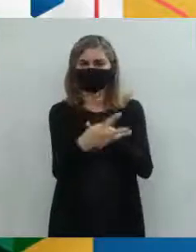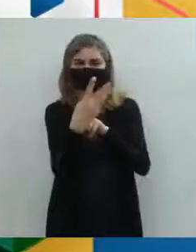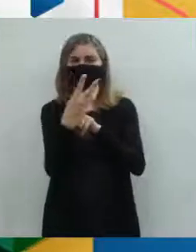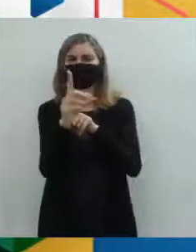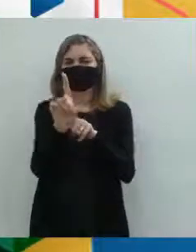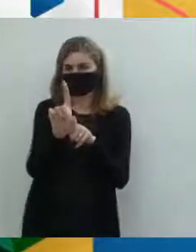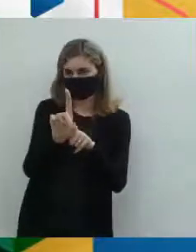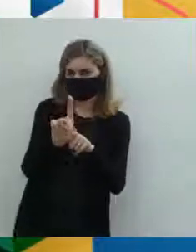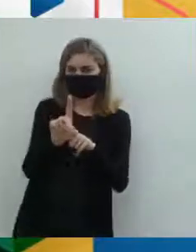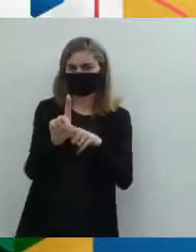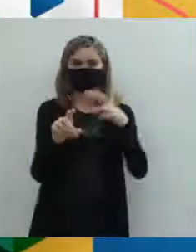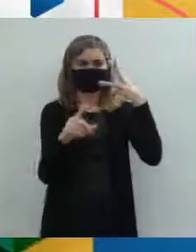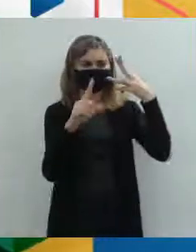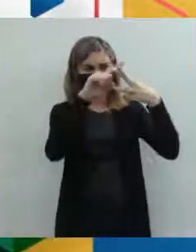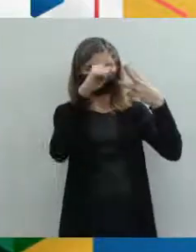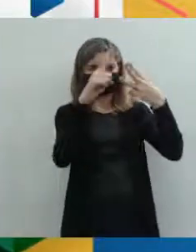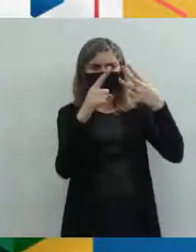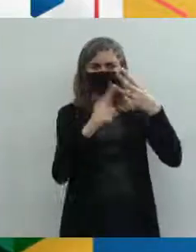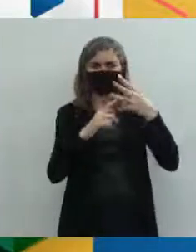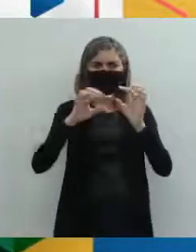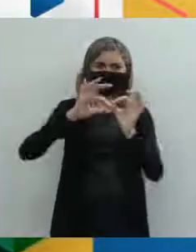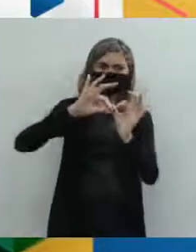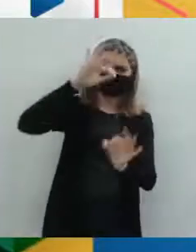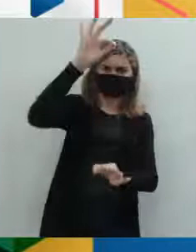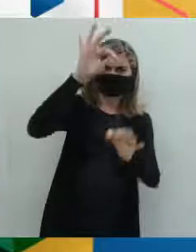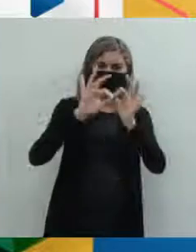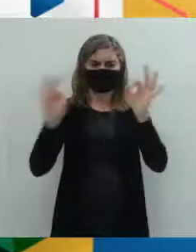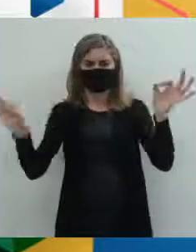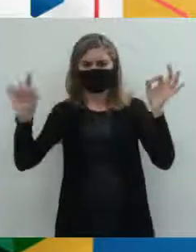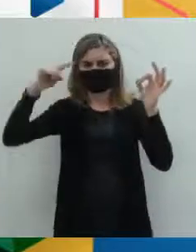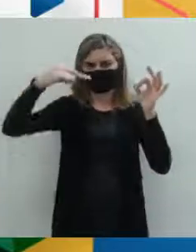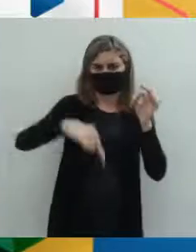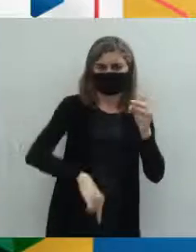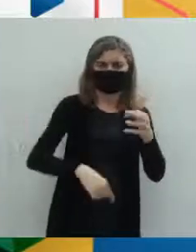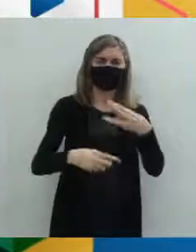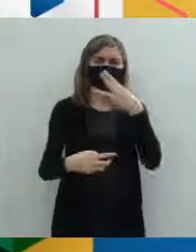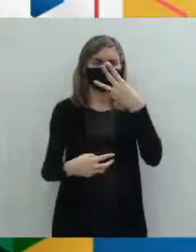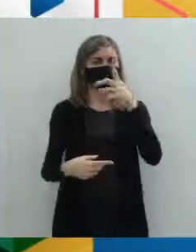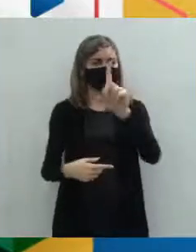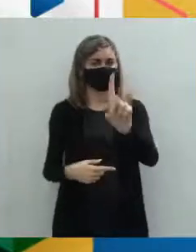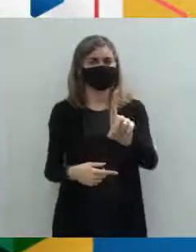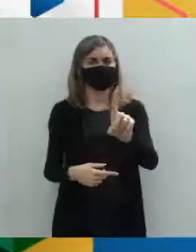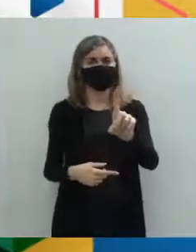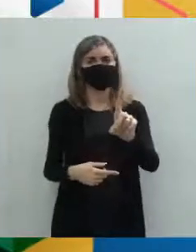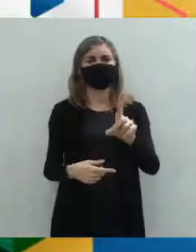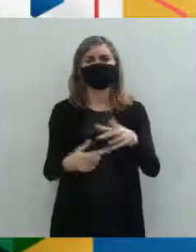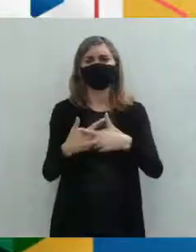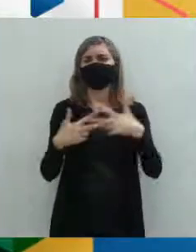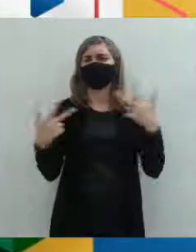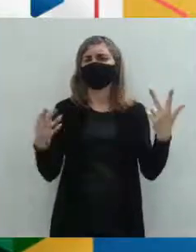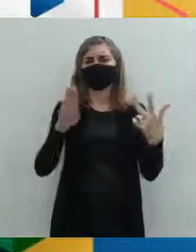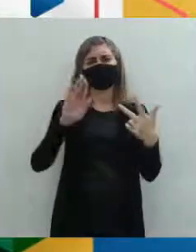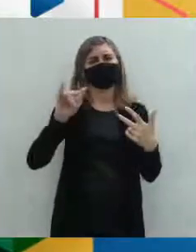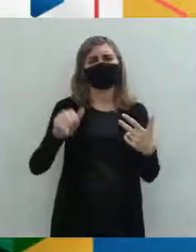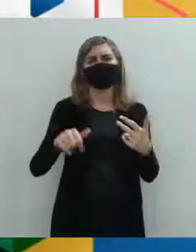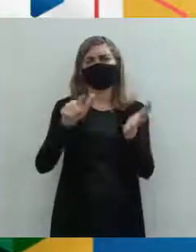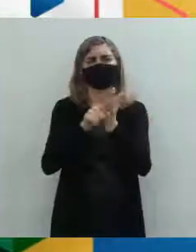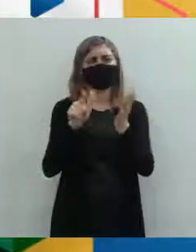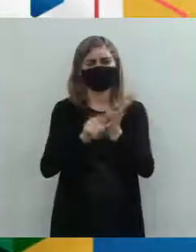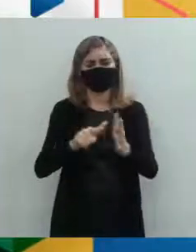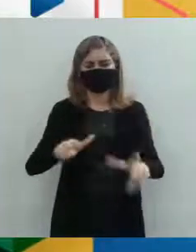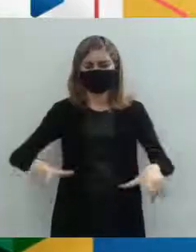que a gente estudou, a altura, a largura e profundidade, aquela coisa que a gente viu. Tem algo que é bidimensional, que é a folha de